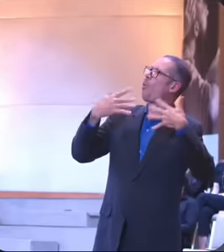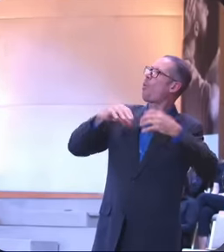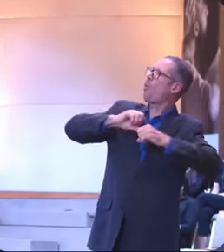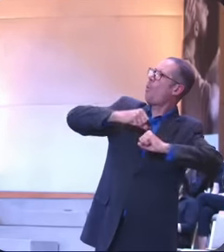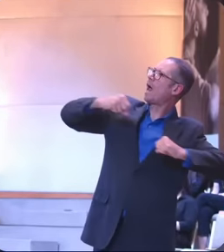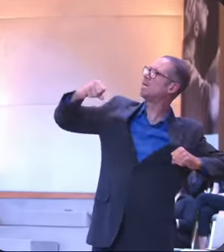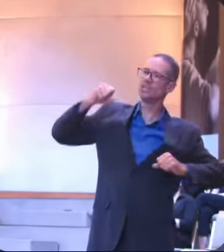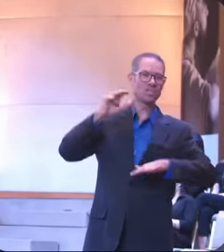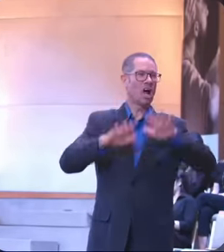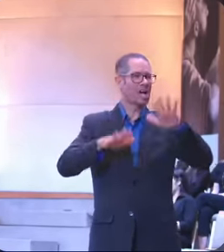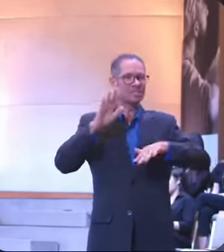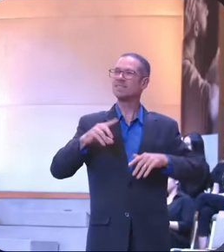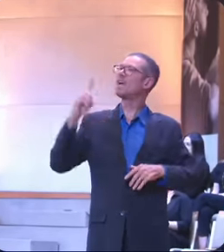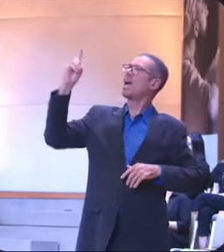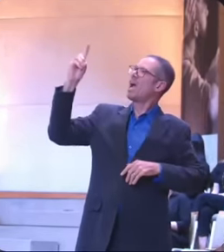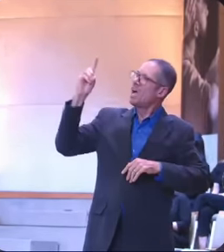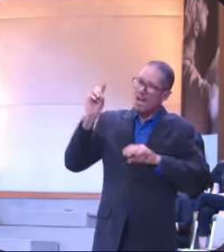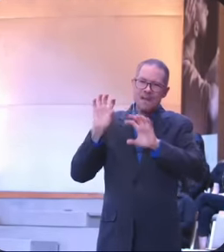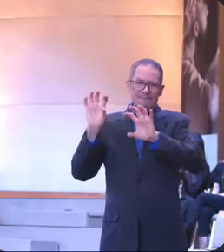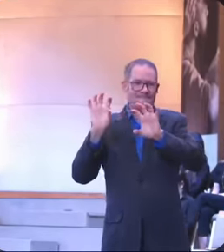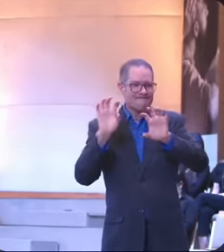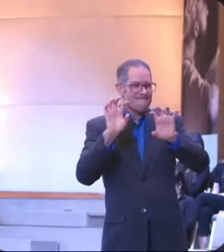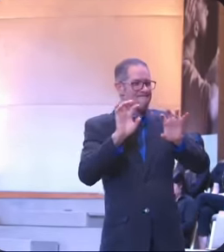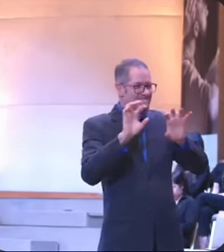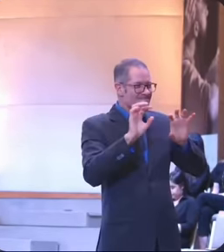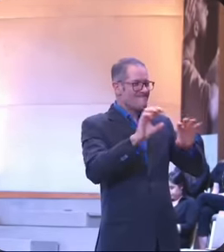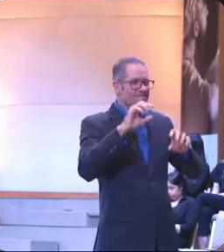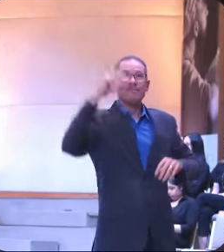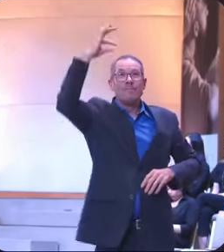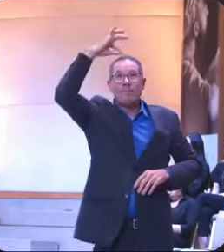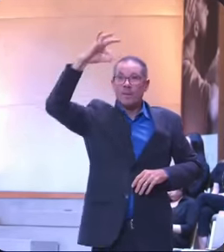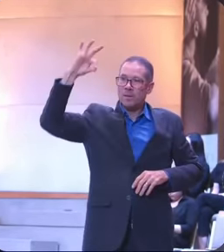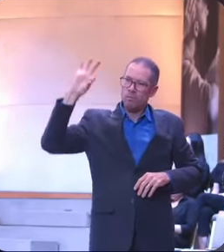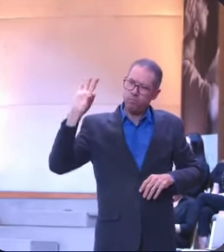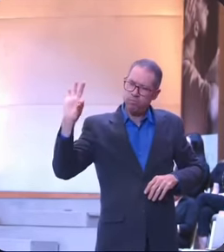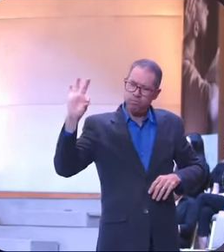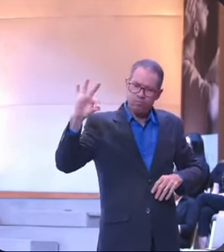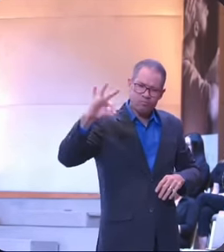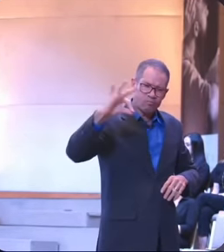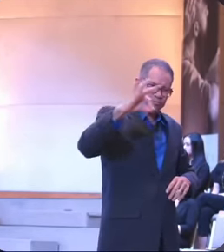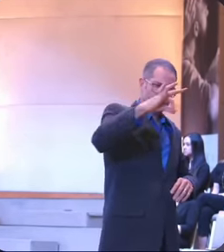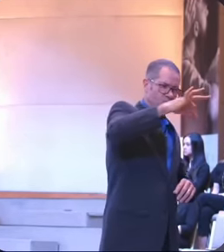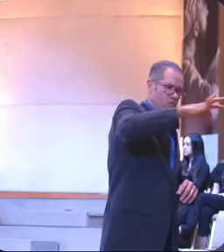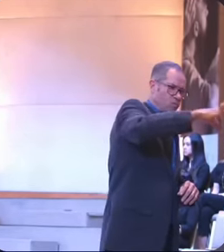E às vezes ele faz o mover do seu espírito acontecer.